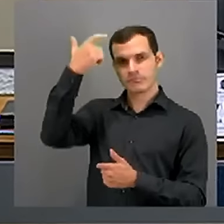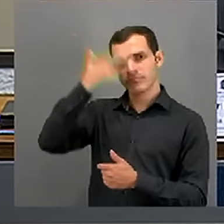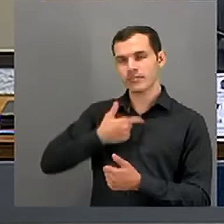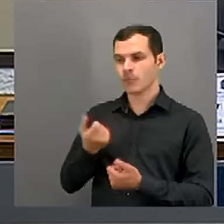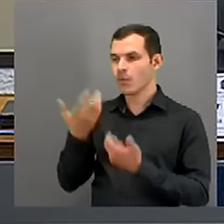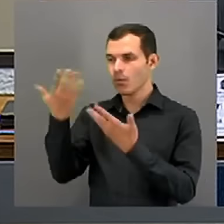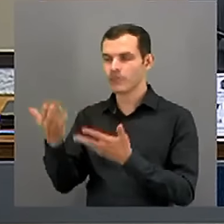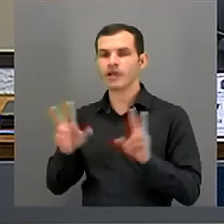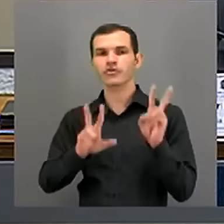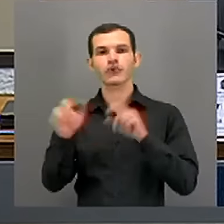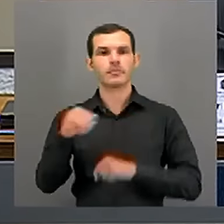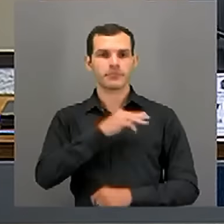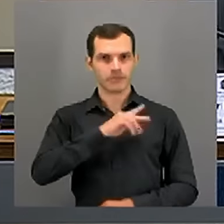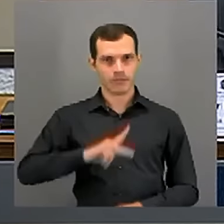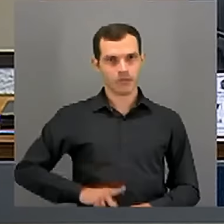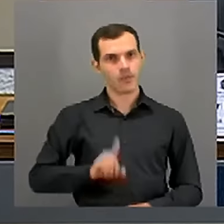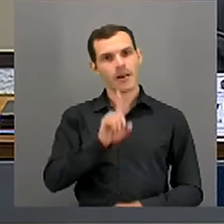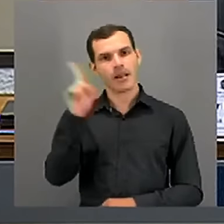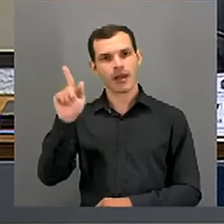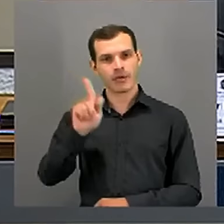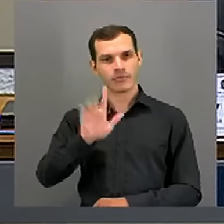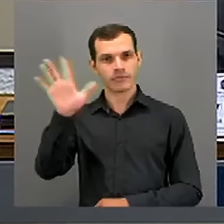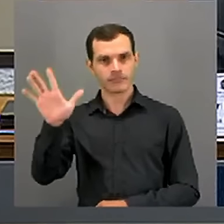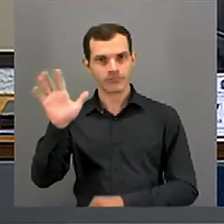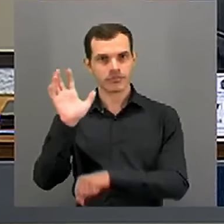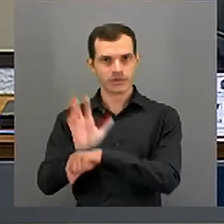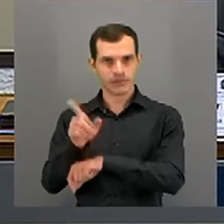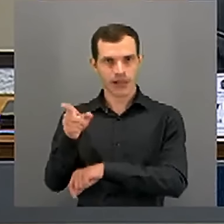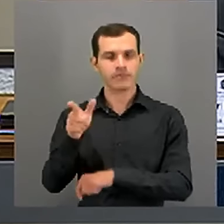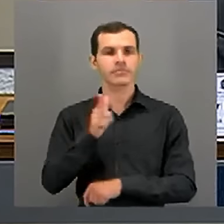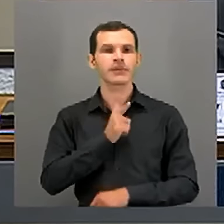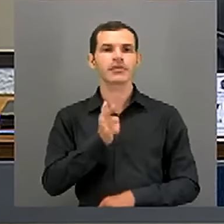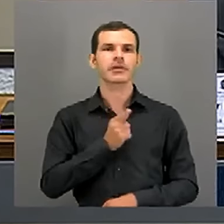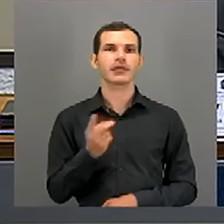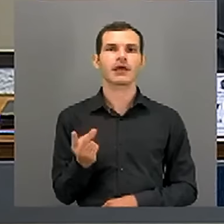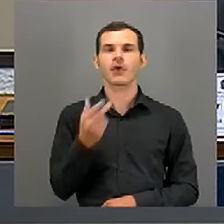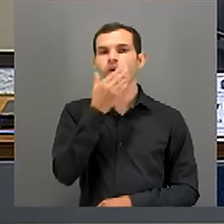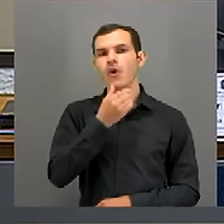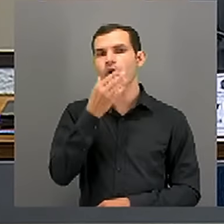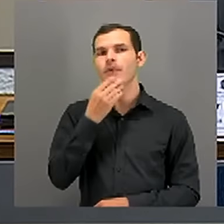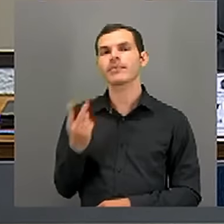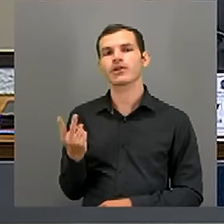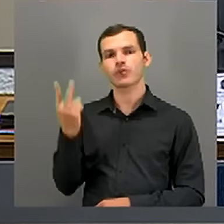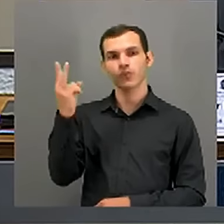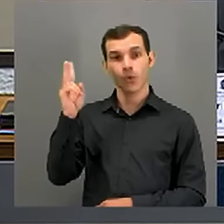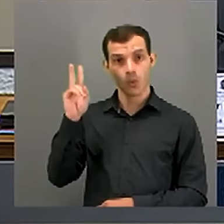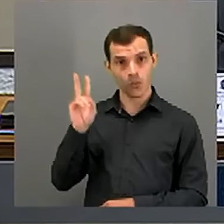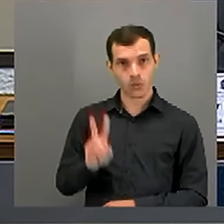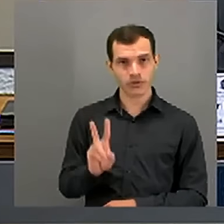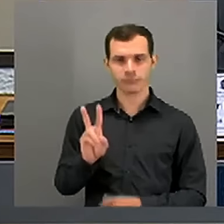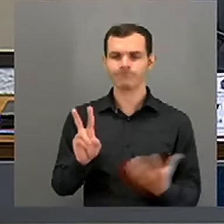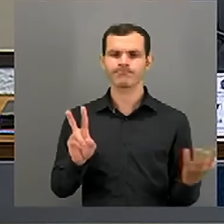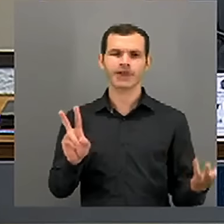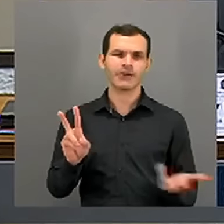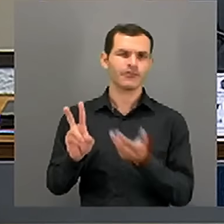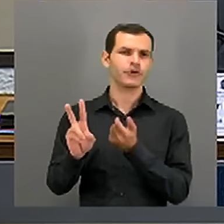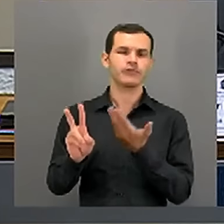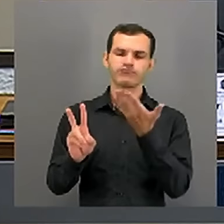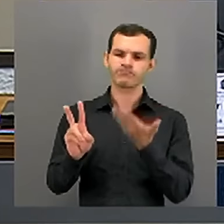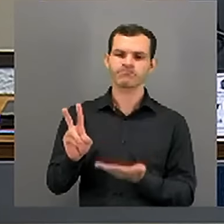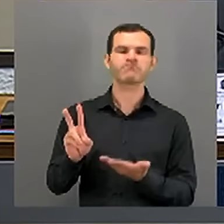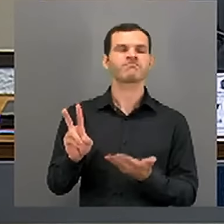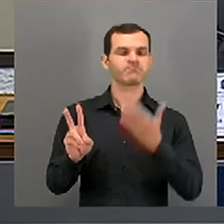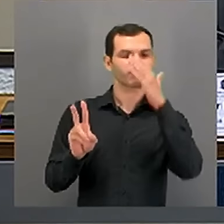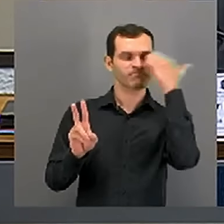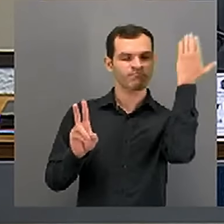Ministério Público do Estado de Goiás, aqueles dois homens públicos fantásticos,